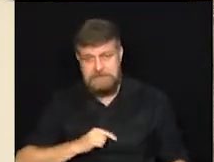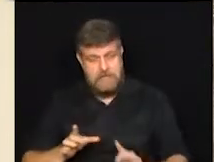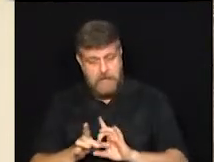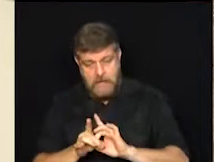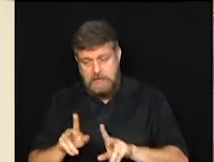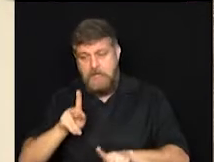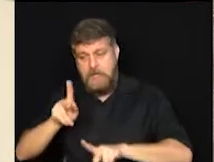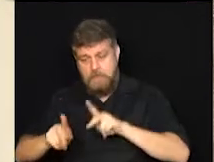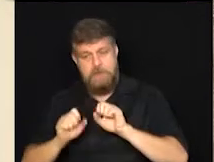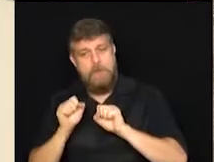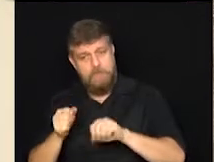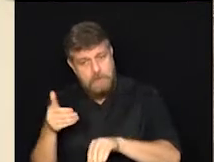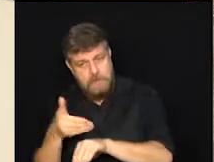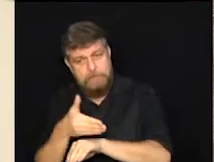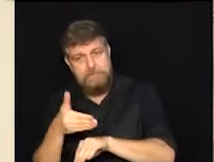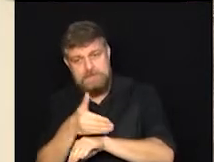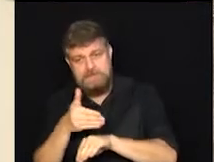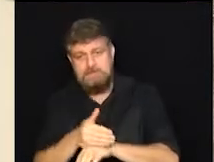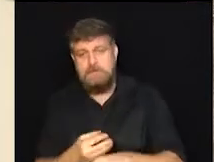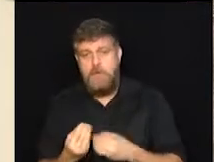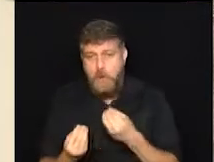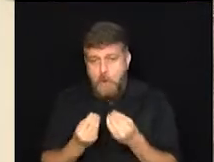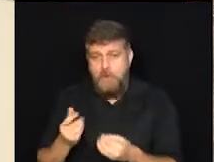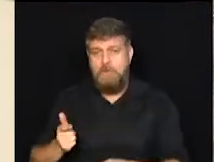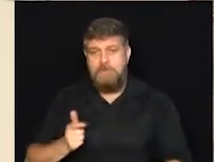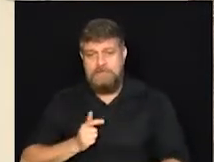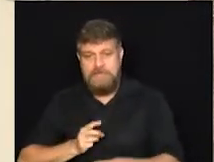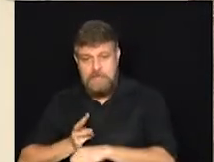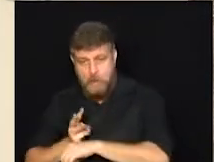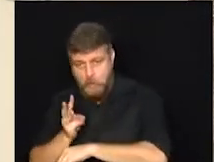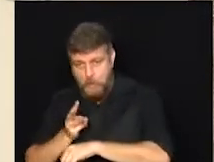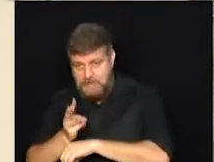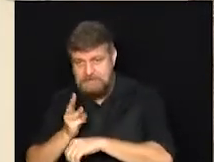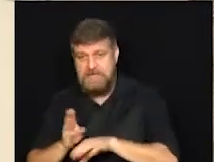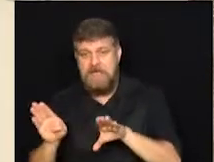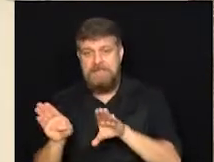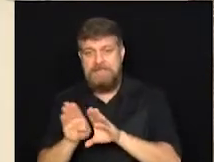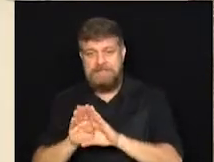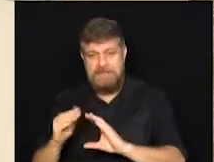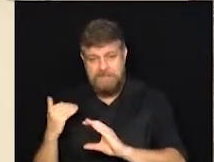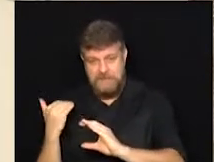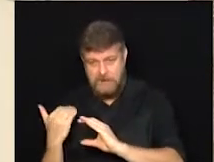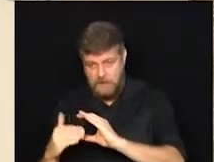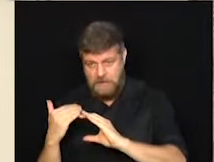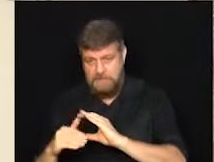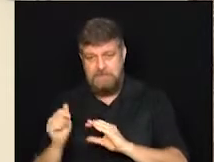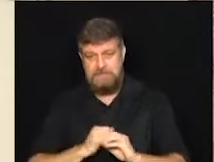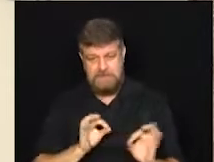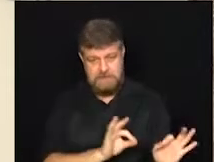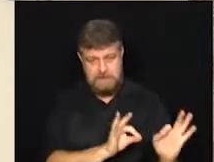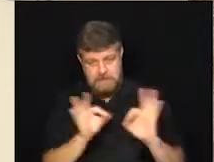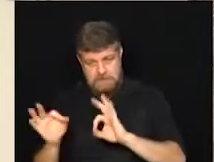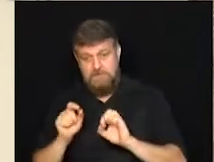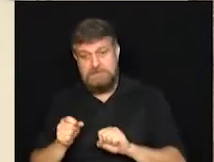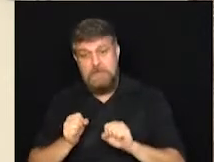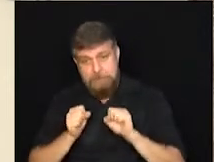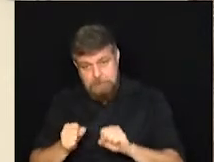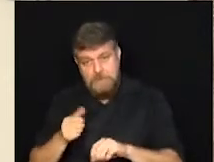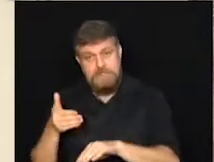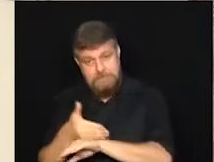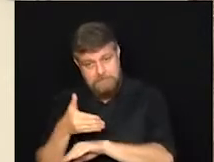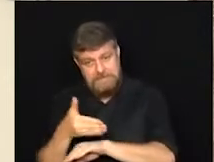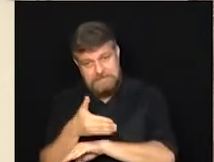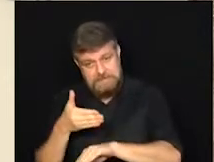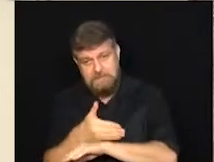você aí de casa participar com a gente. O e-mail e o WhatsApp vão aparecer ao longo do debate para você ter a sua participação ativa aqui na